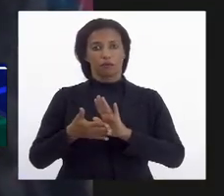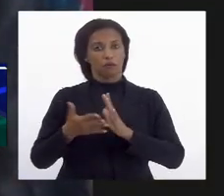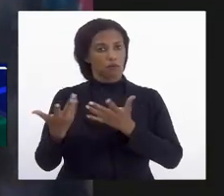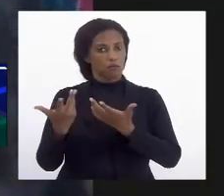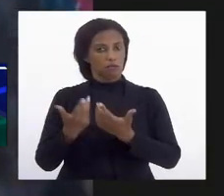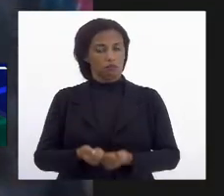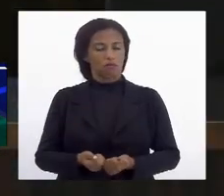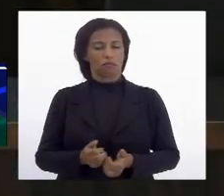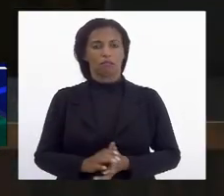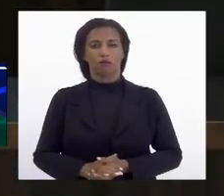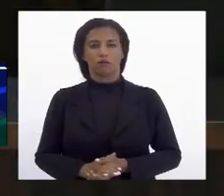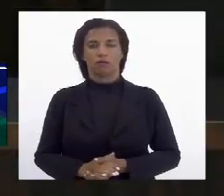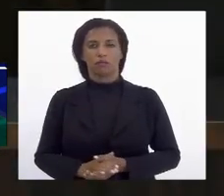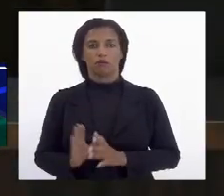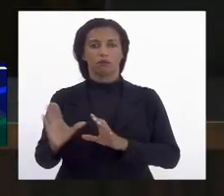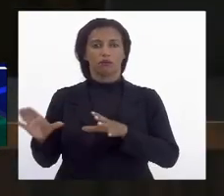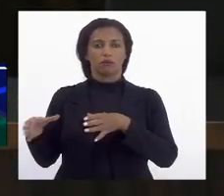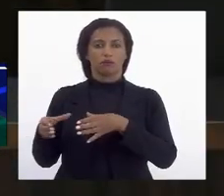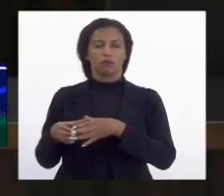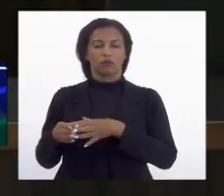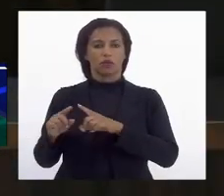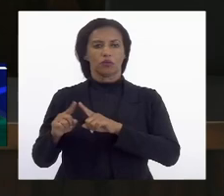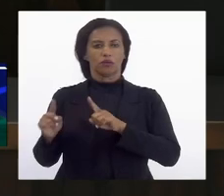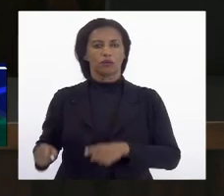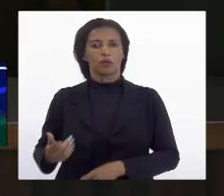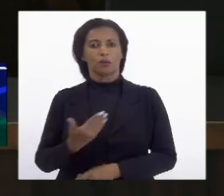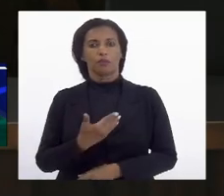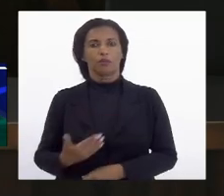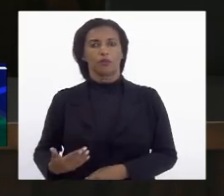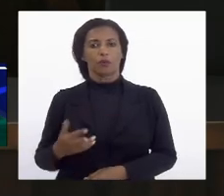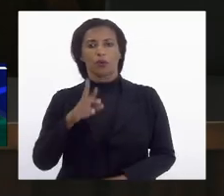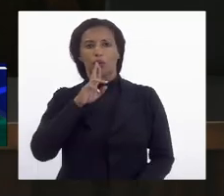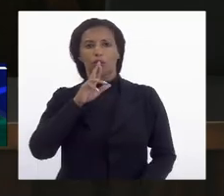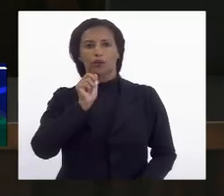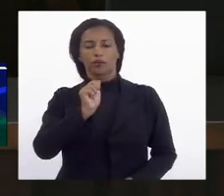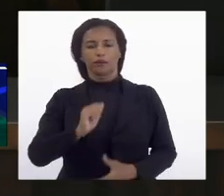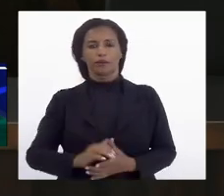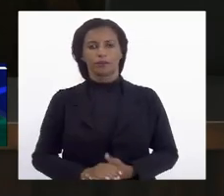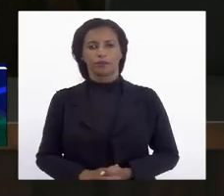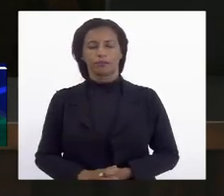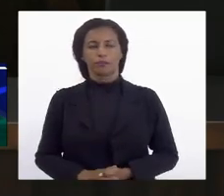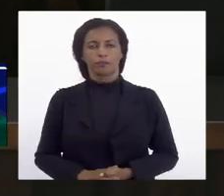presidente pela comissão de servidores públicos deputado Rodrigo Amorim